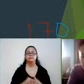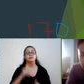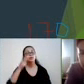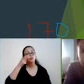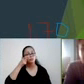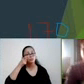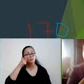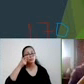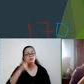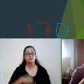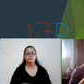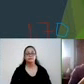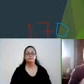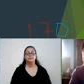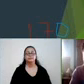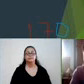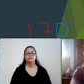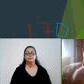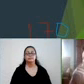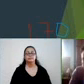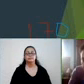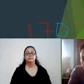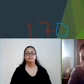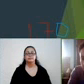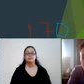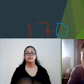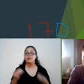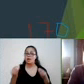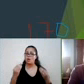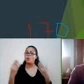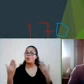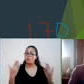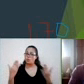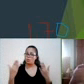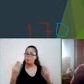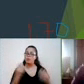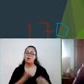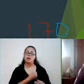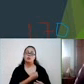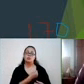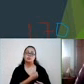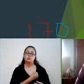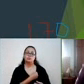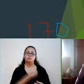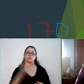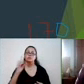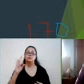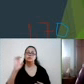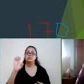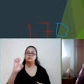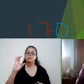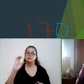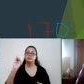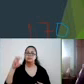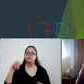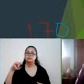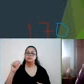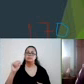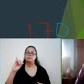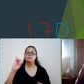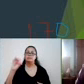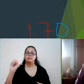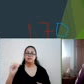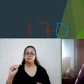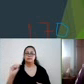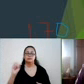Observem. Então, gente, é assim que a gente vai comparar os números decimais. Ok?